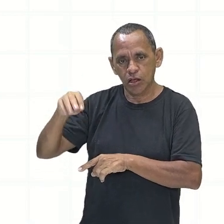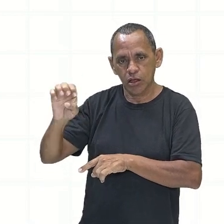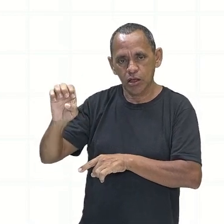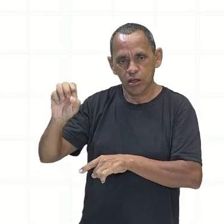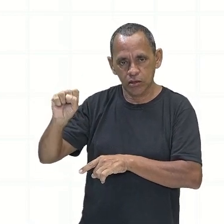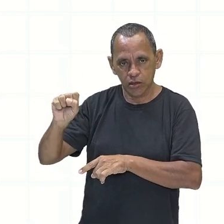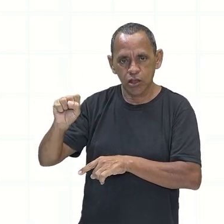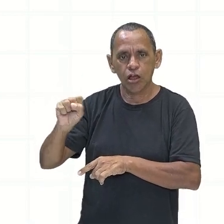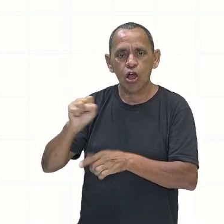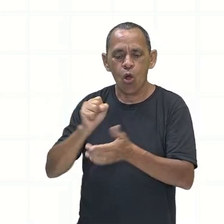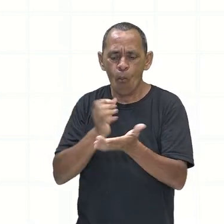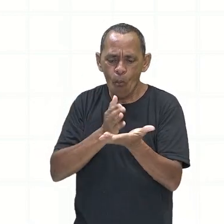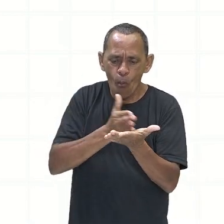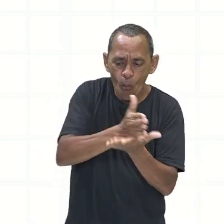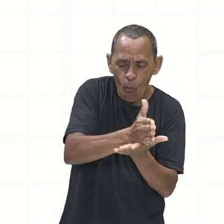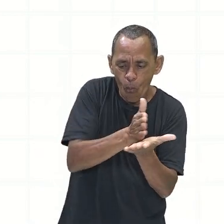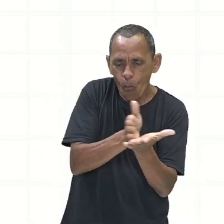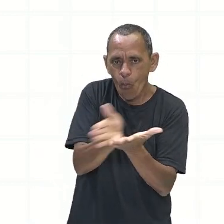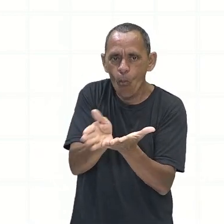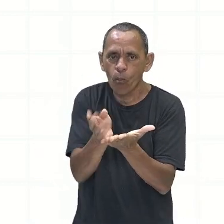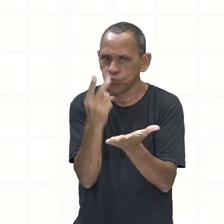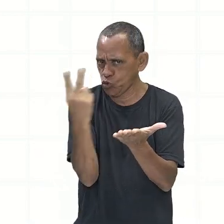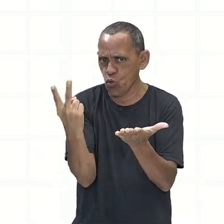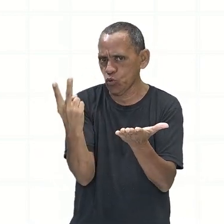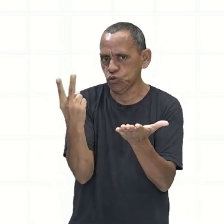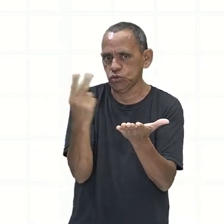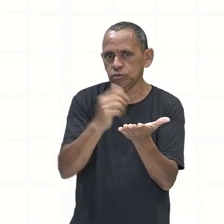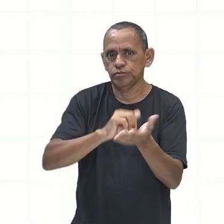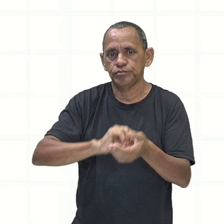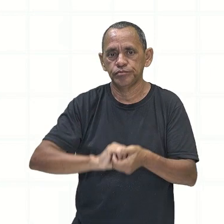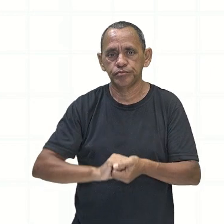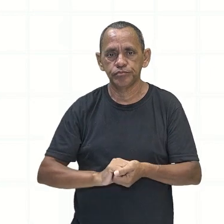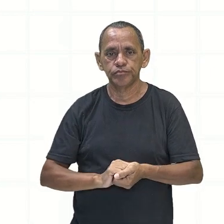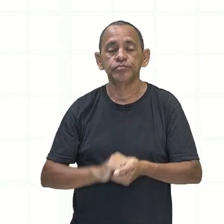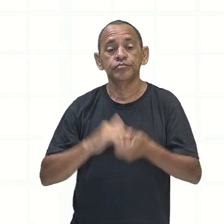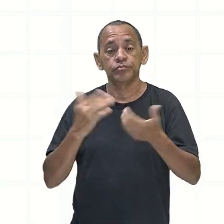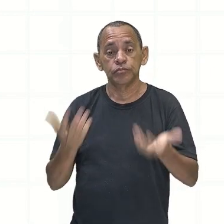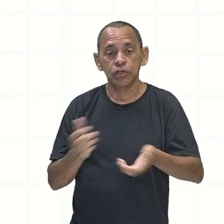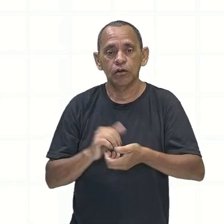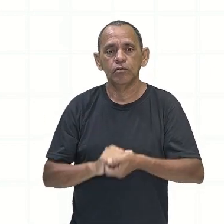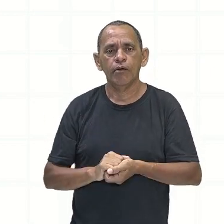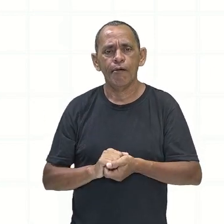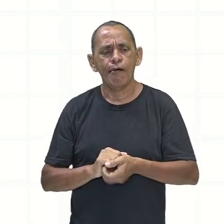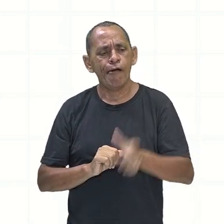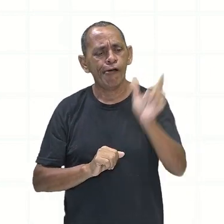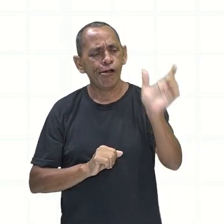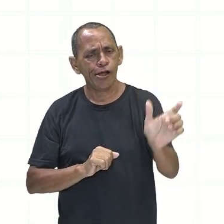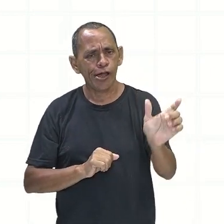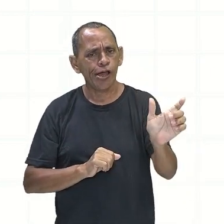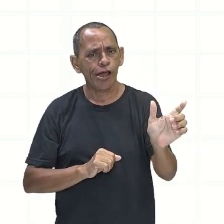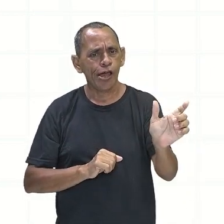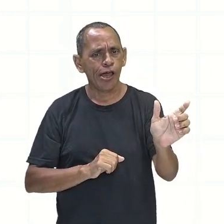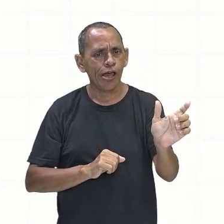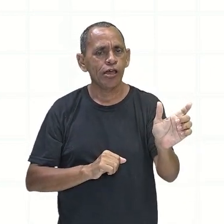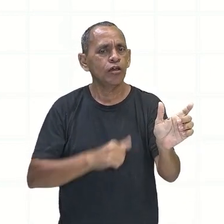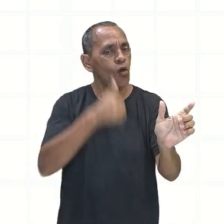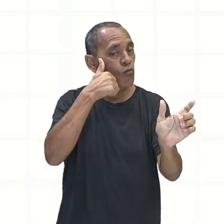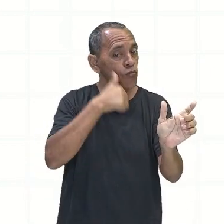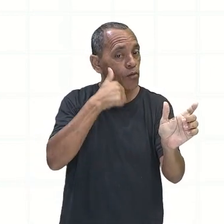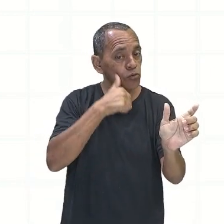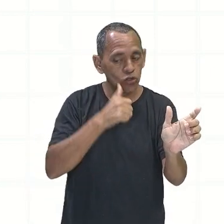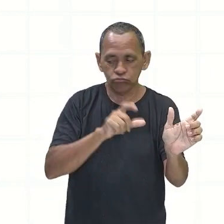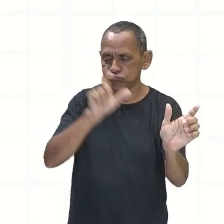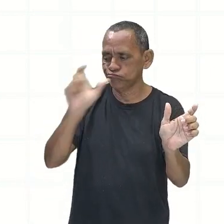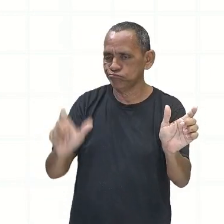formas. A palavra bi significa dois. Então, ele vai ter uma forma para o feminino e outra